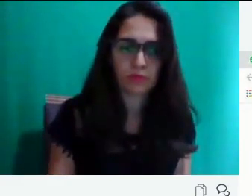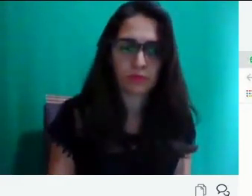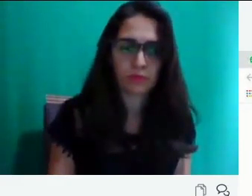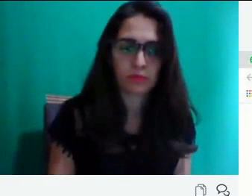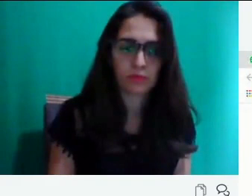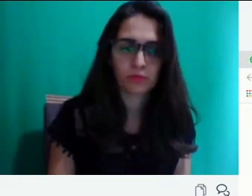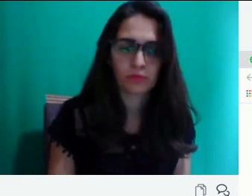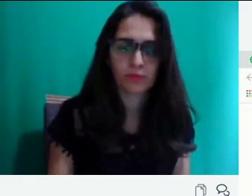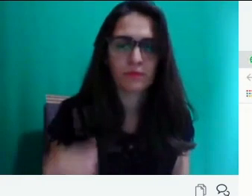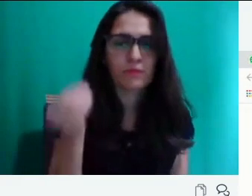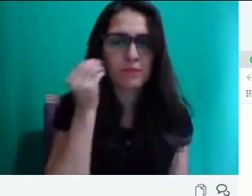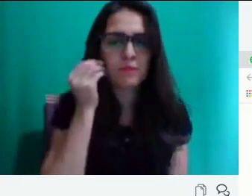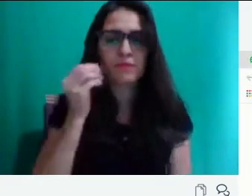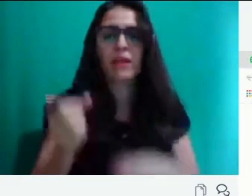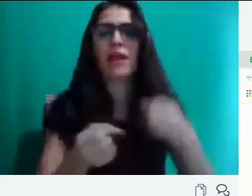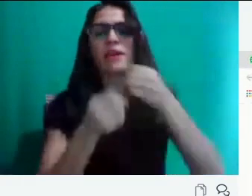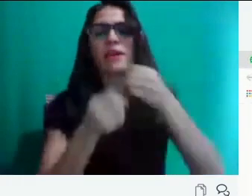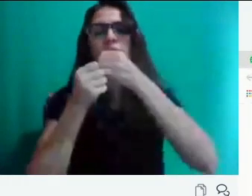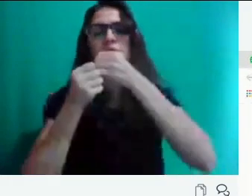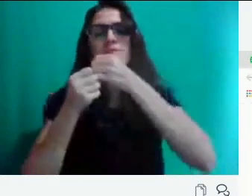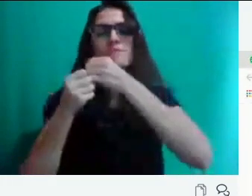Vamos gerar a lista,